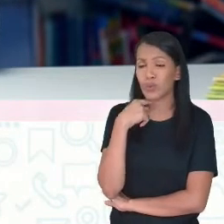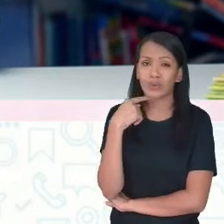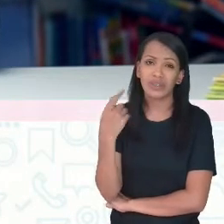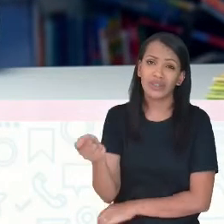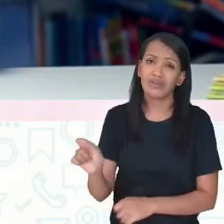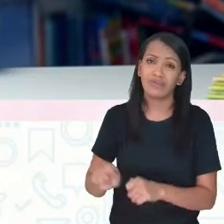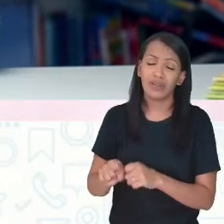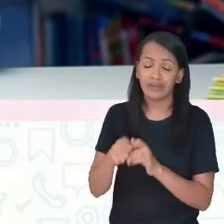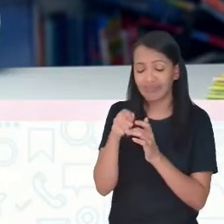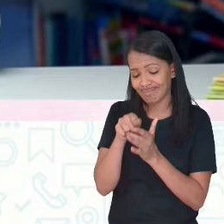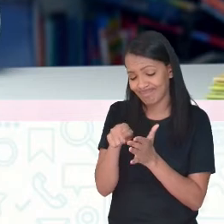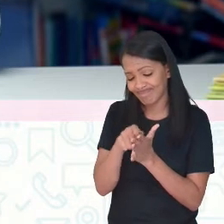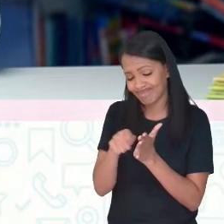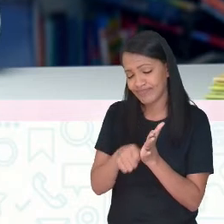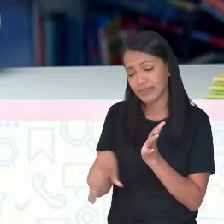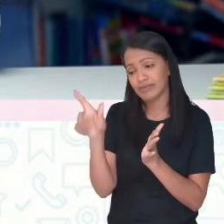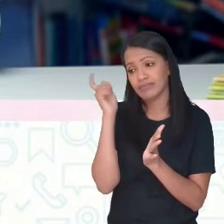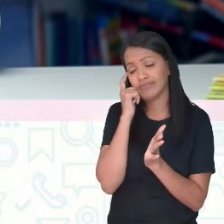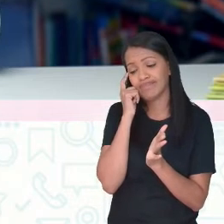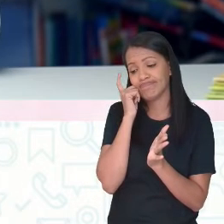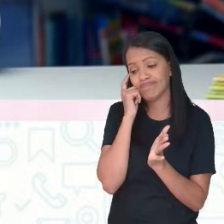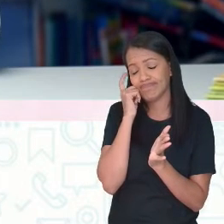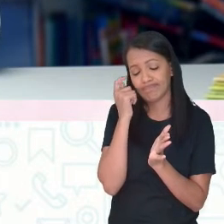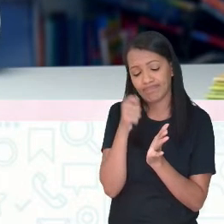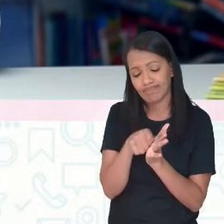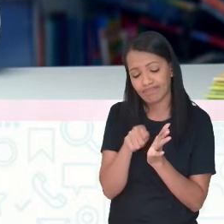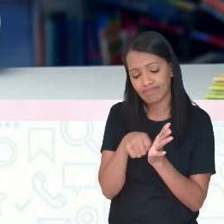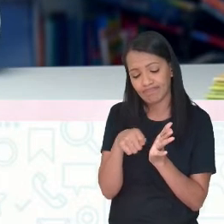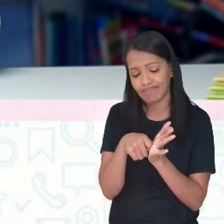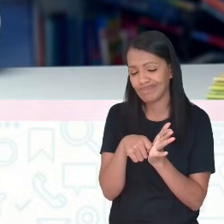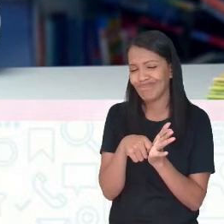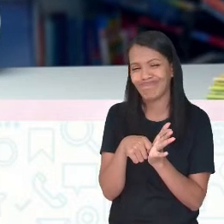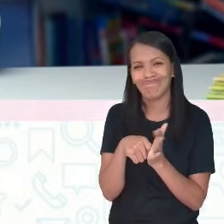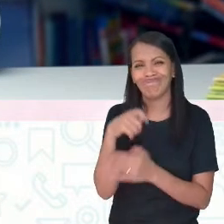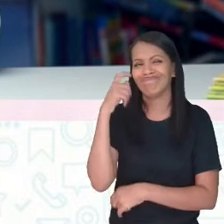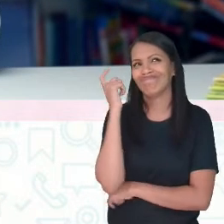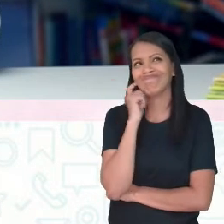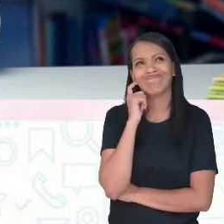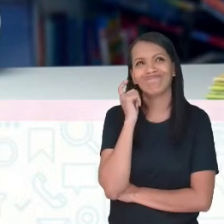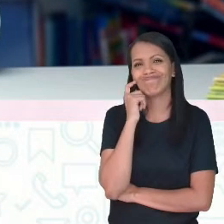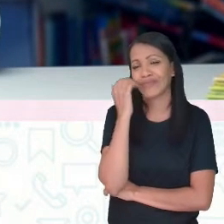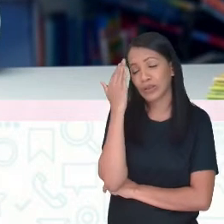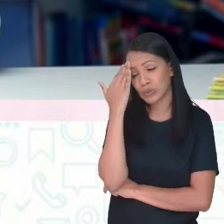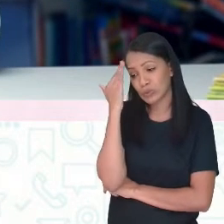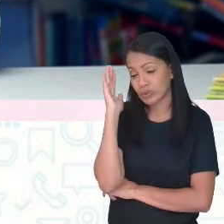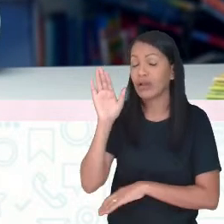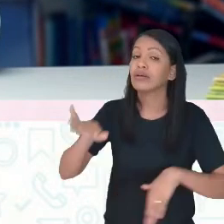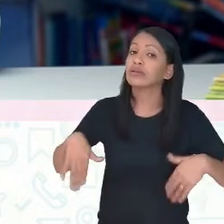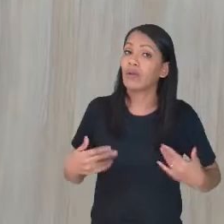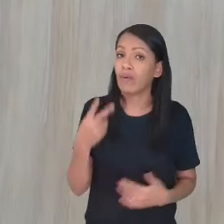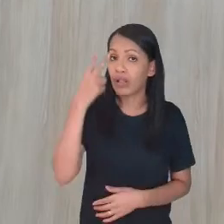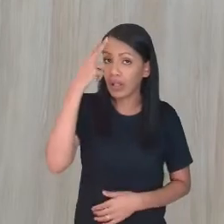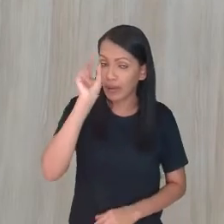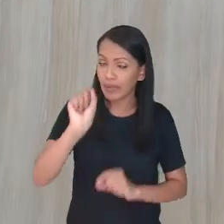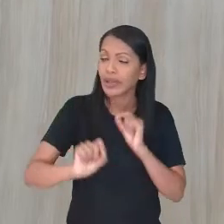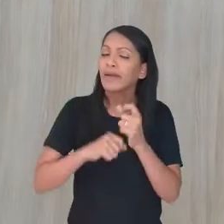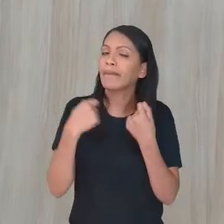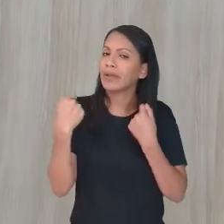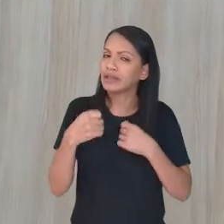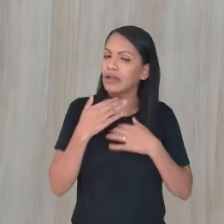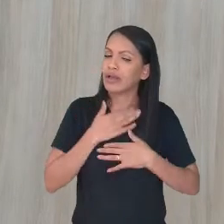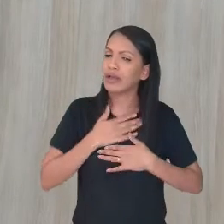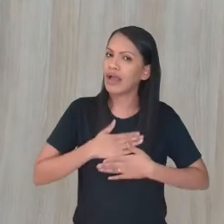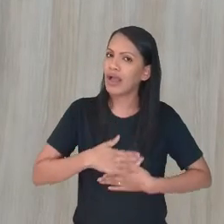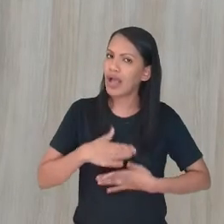sempre do processo. É sempre um percurso, é um trajeto que precisa muitas vezes recomeço,